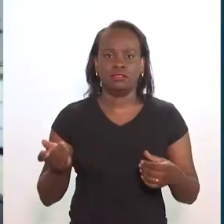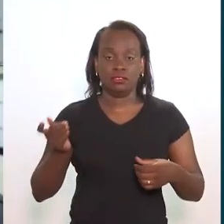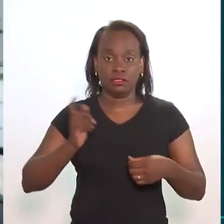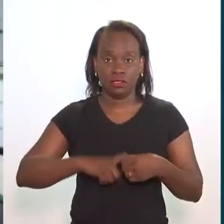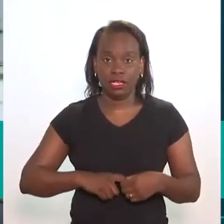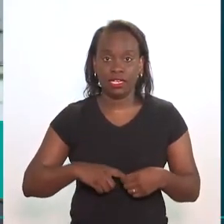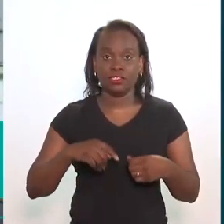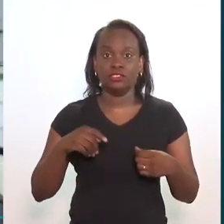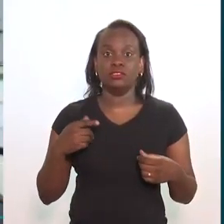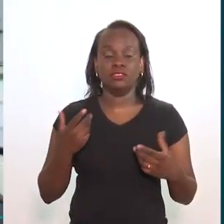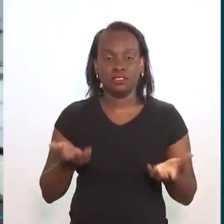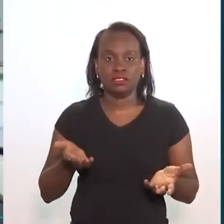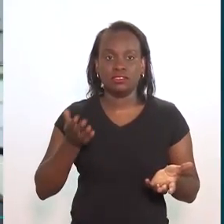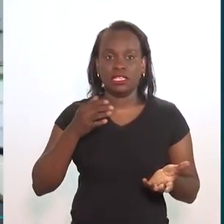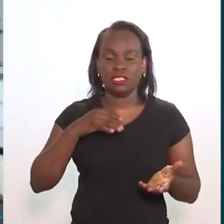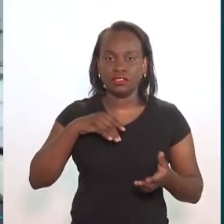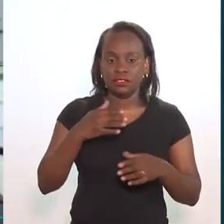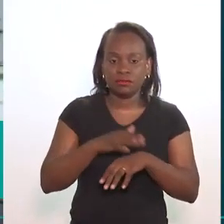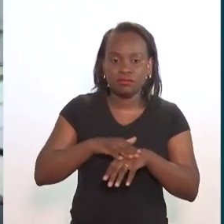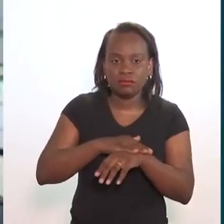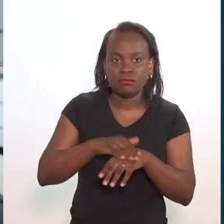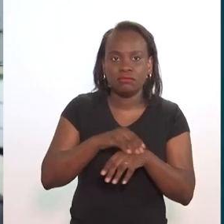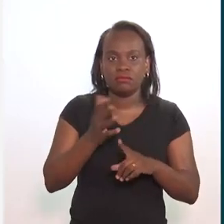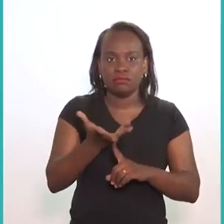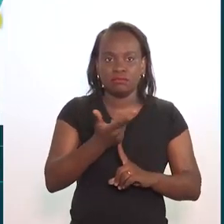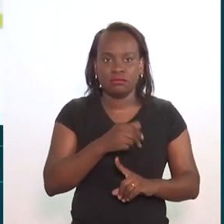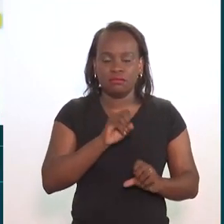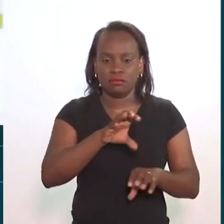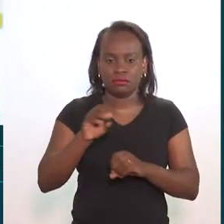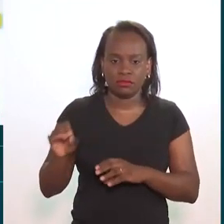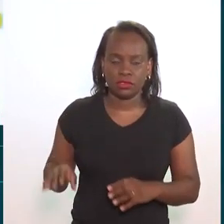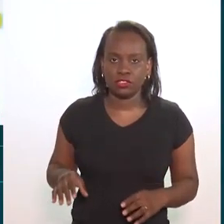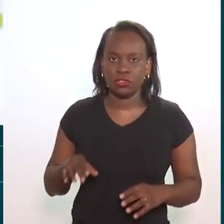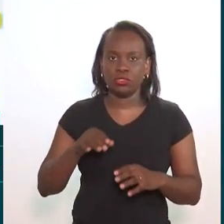Estamos de volta. Hoje estamos discutindo arte e educação.